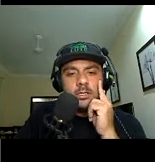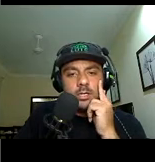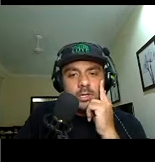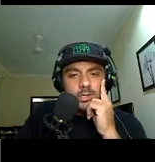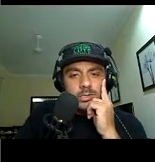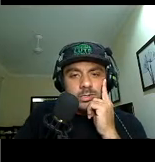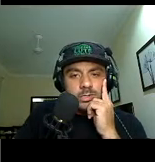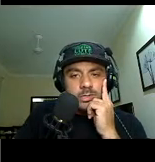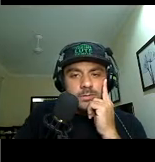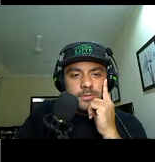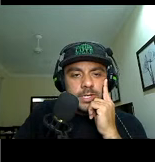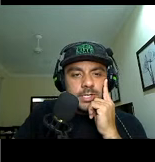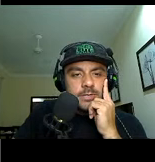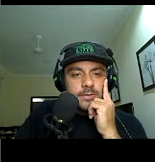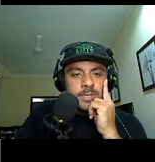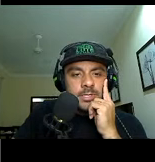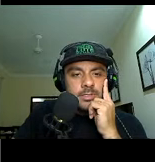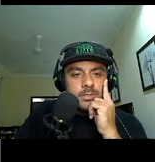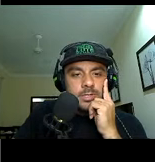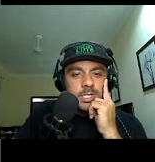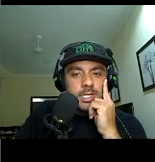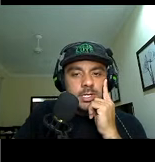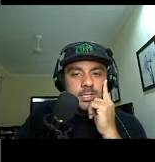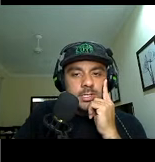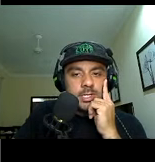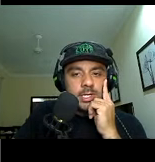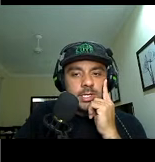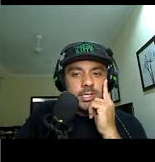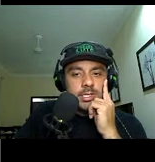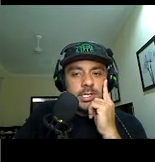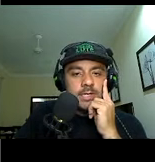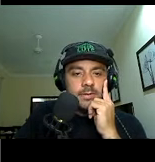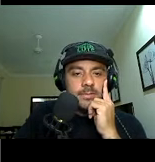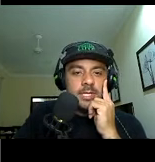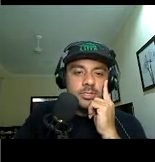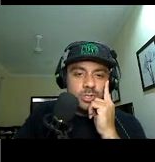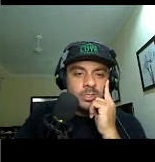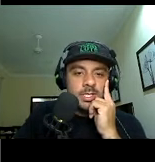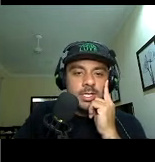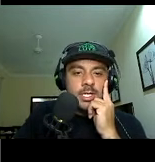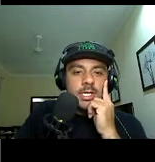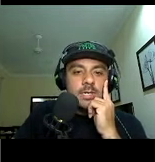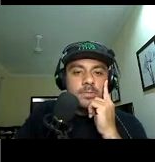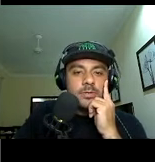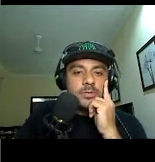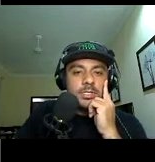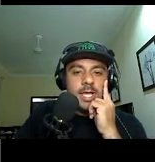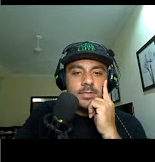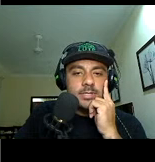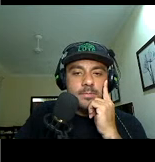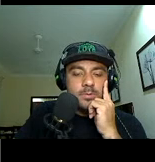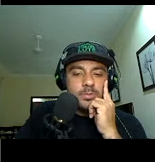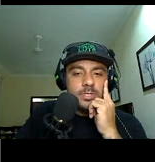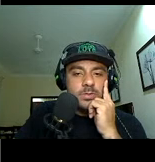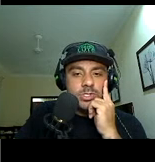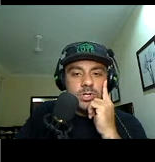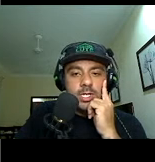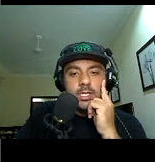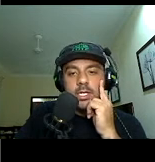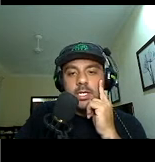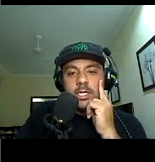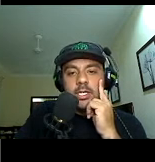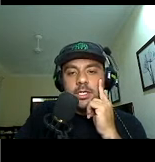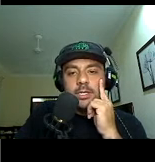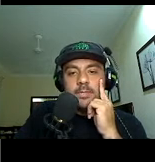opa foguete de família de sonda né é da família sonda que possui estágios à